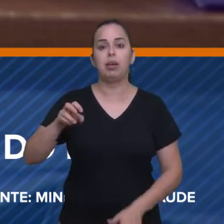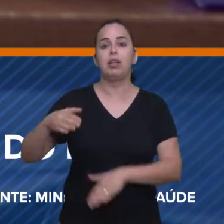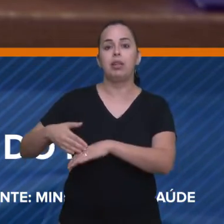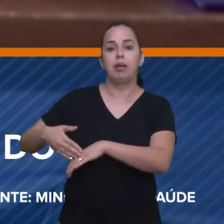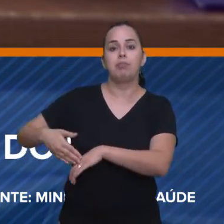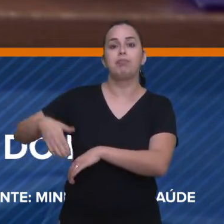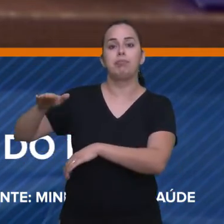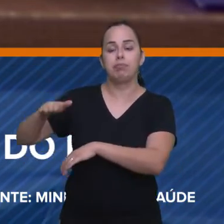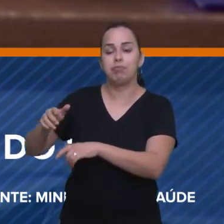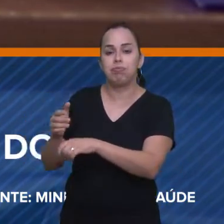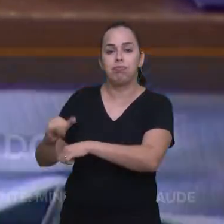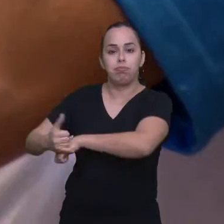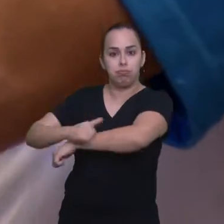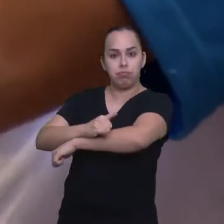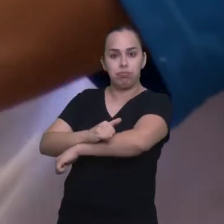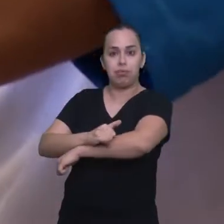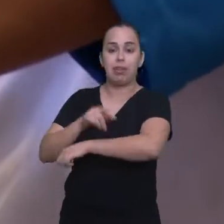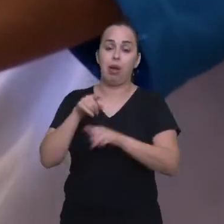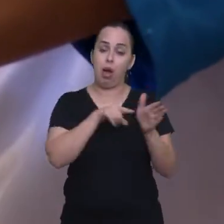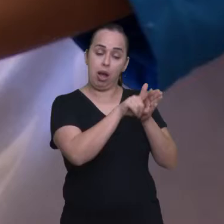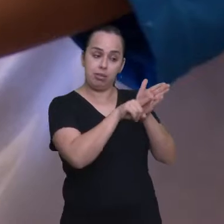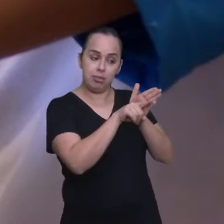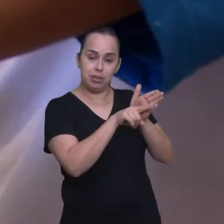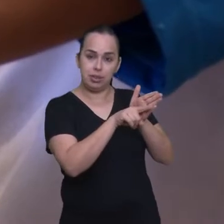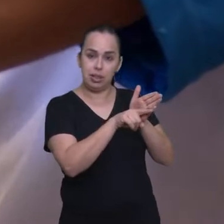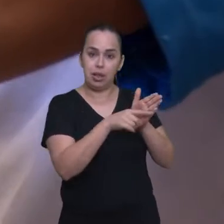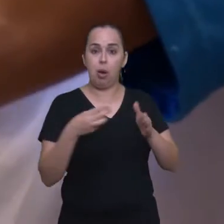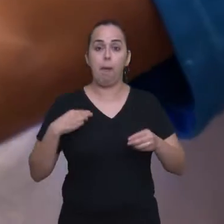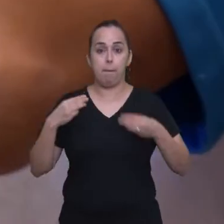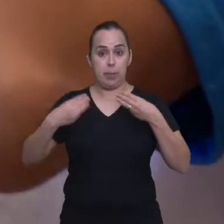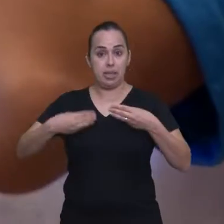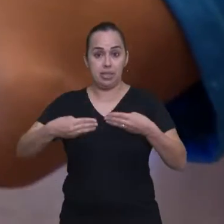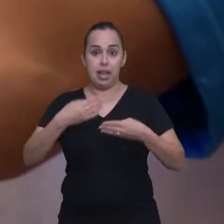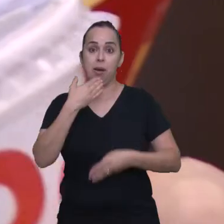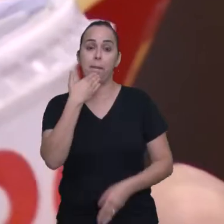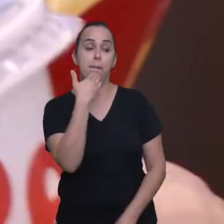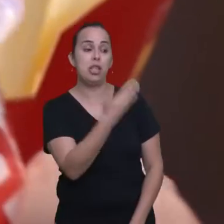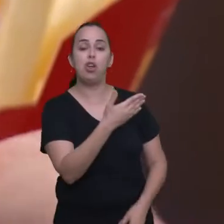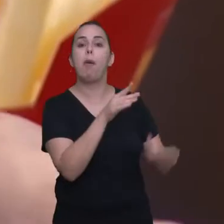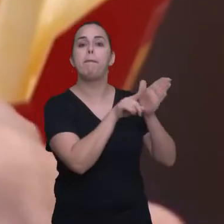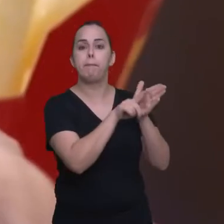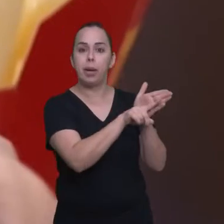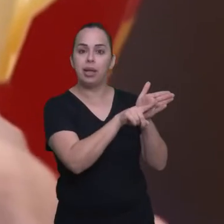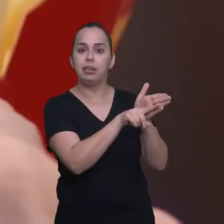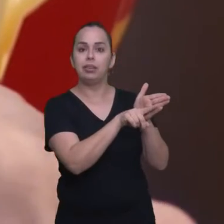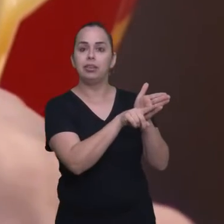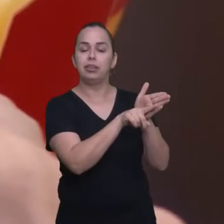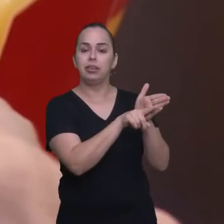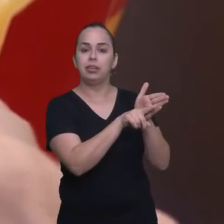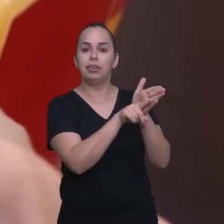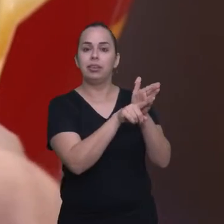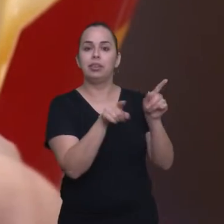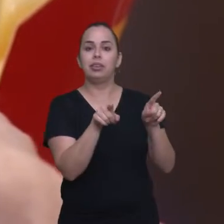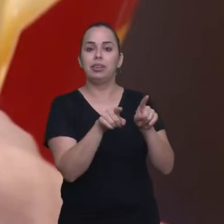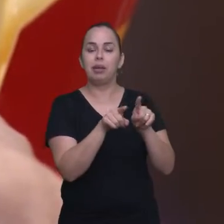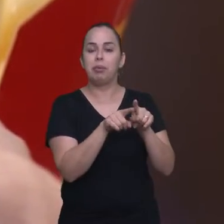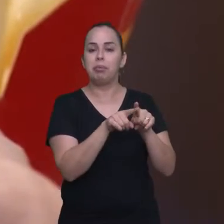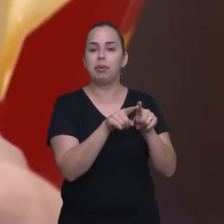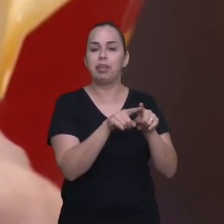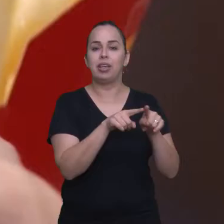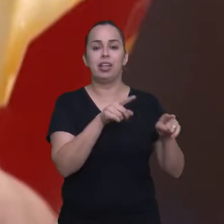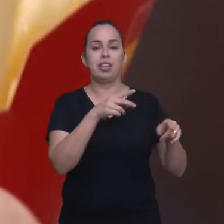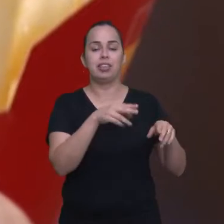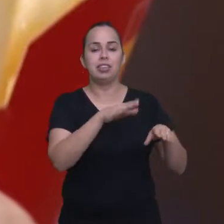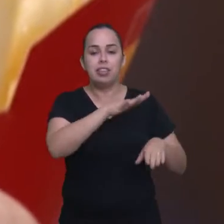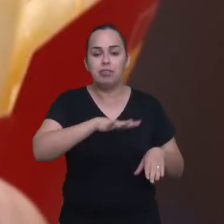estão acima do peso no país. A pesquisa, encomendada pelo Ministério da Saúde, foi realizada pelo Instituto Nacional da